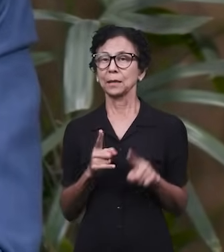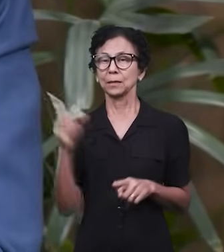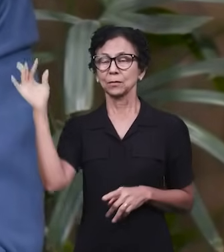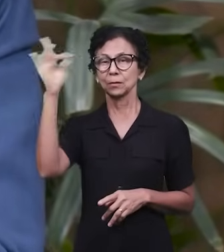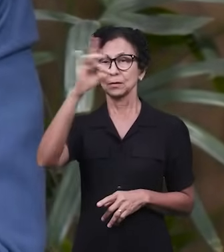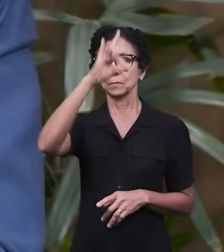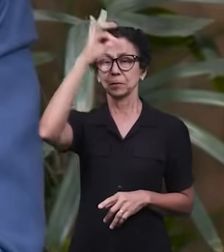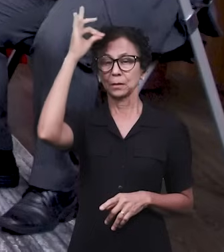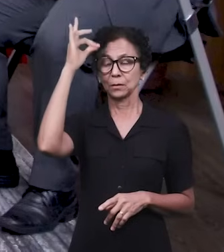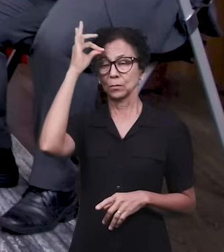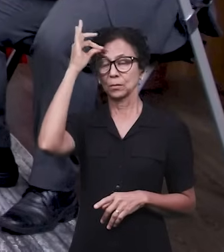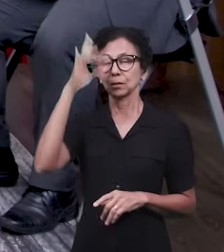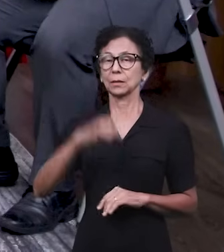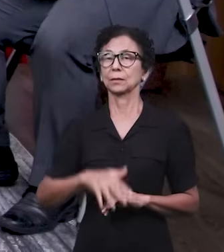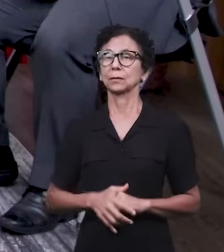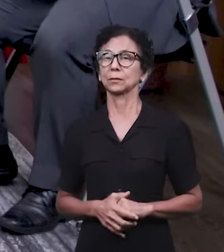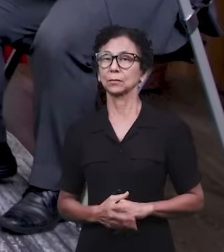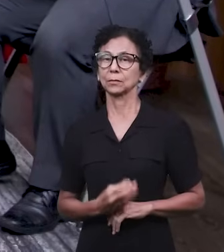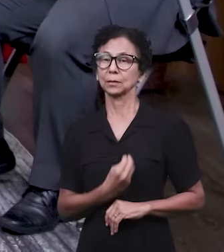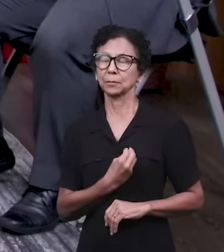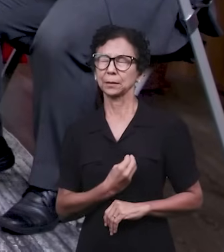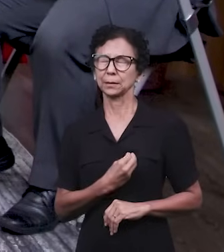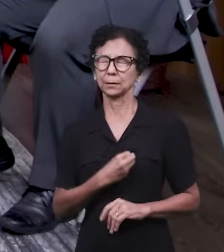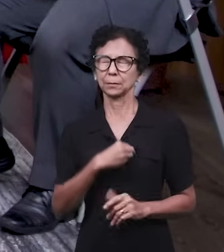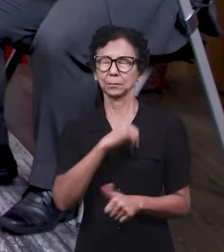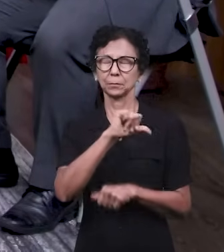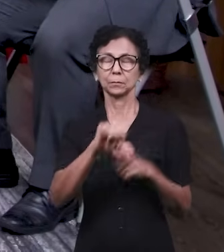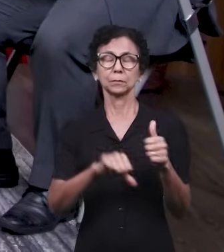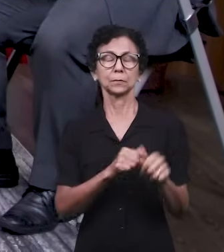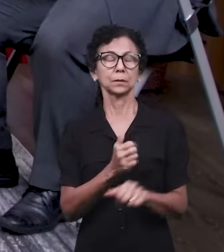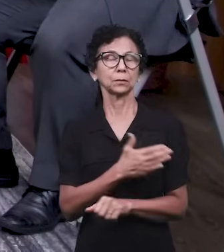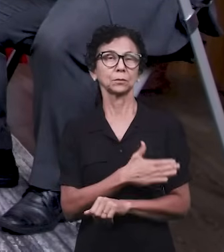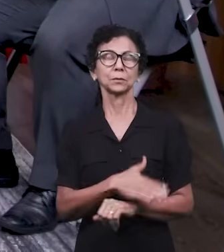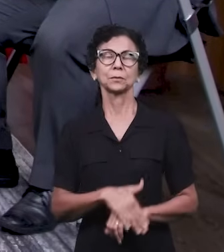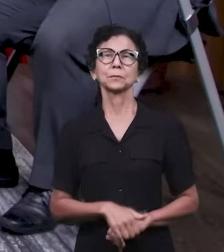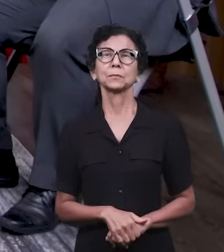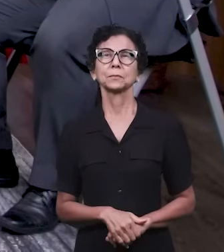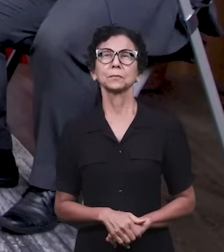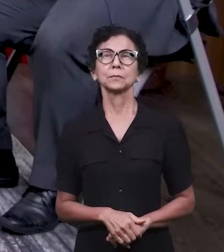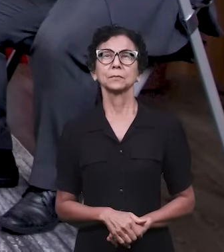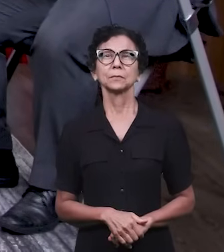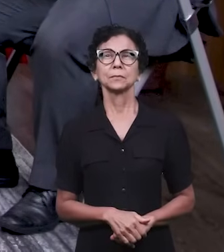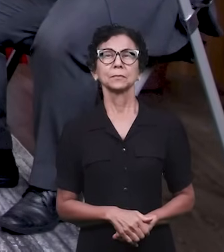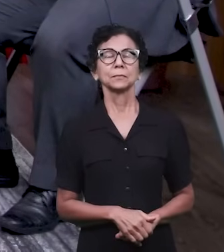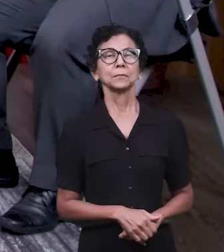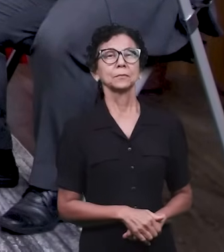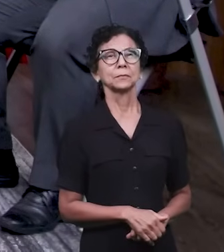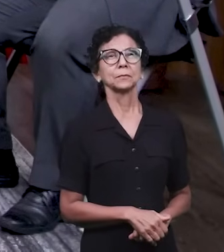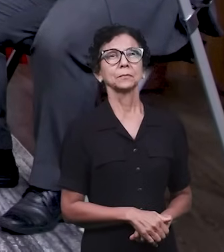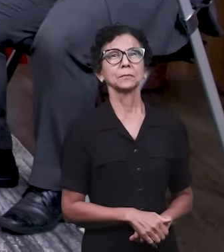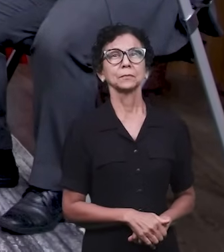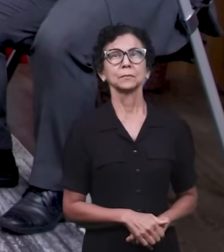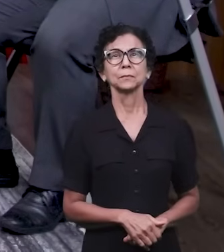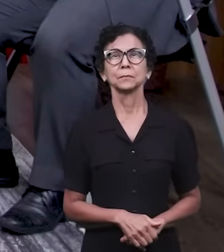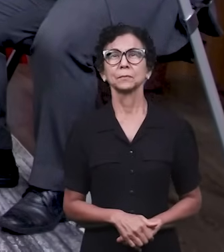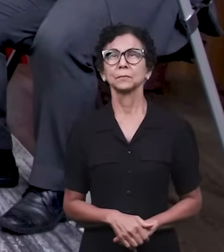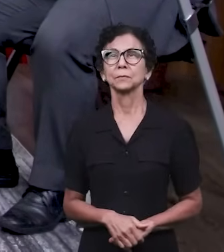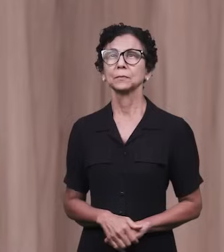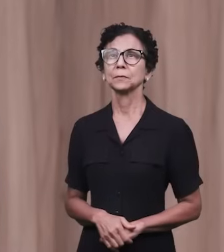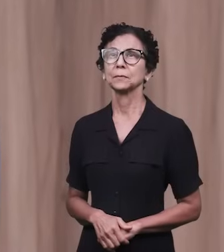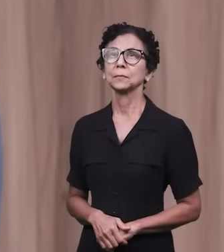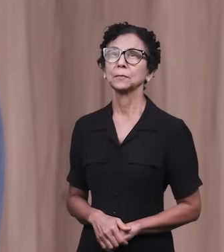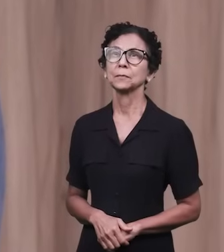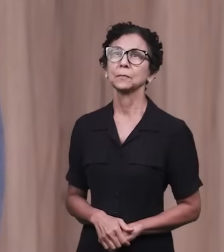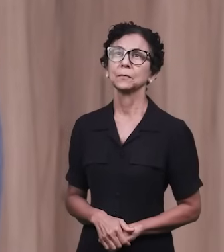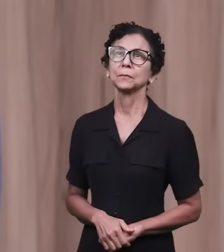condição. Muda tudo, né? Muda tudo. Interessante também falar que talvez a gente está falando às vezes para pessoas que acabam já tendo a